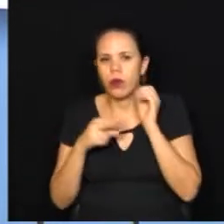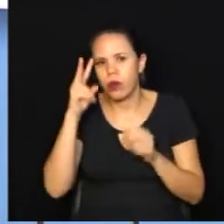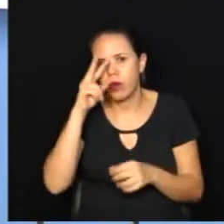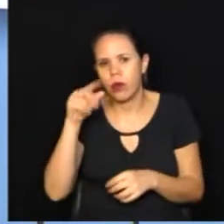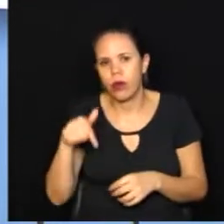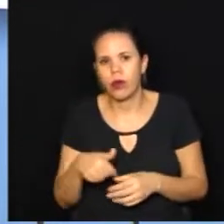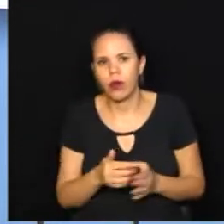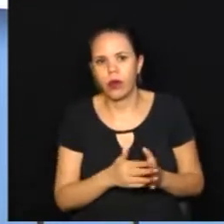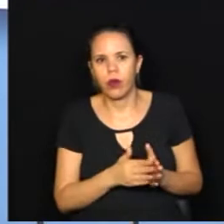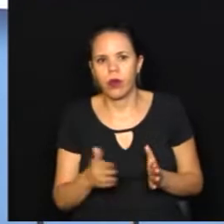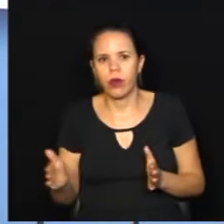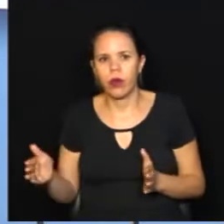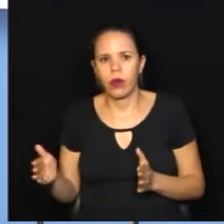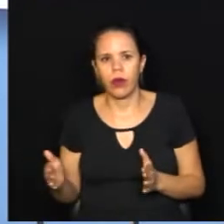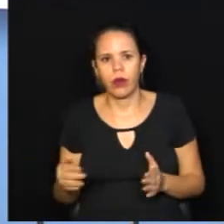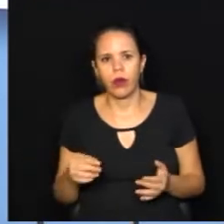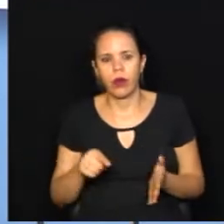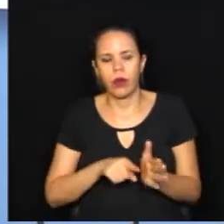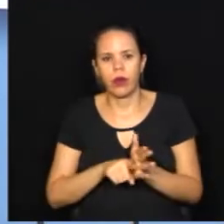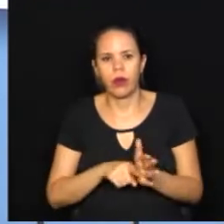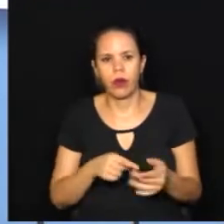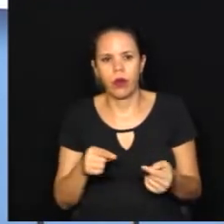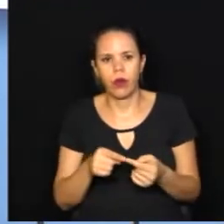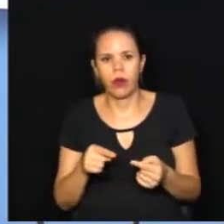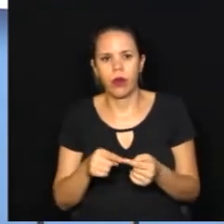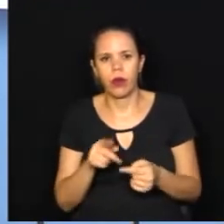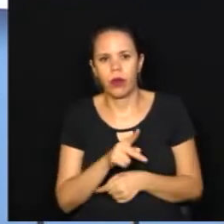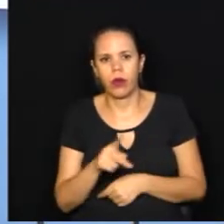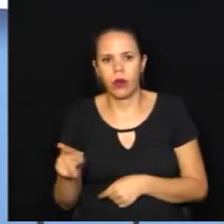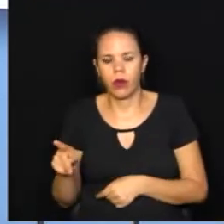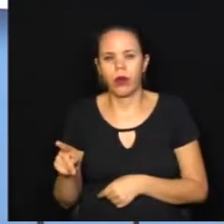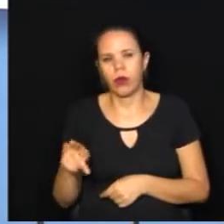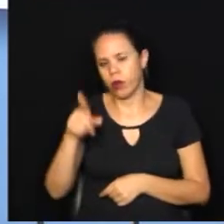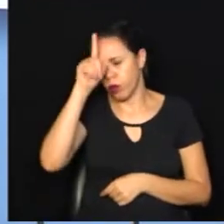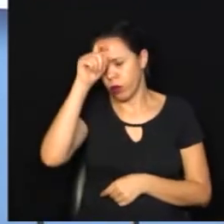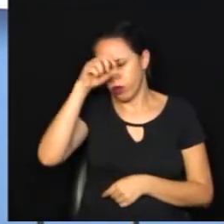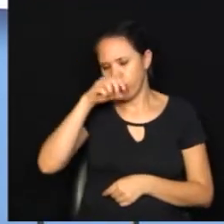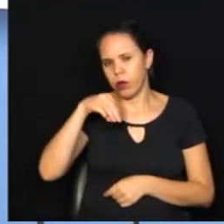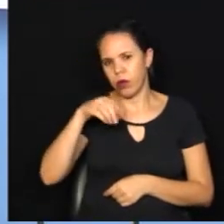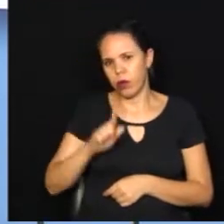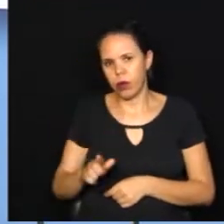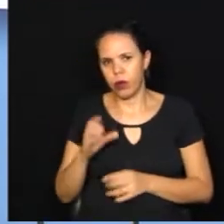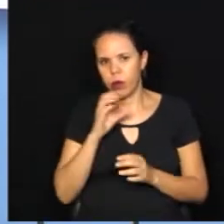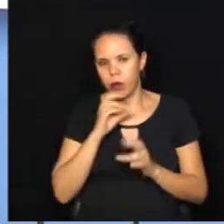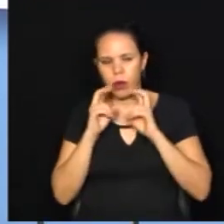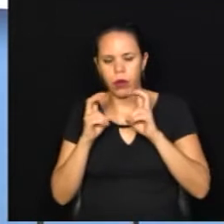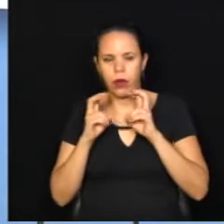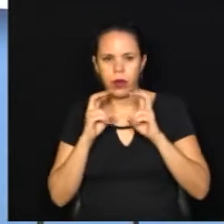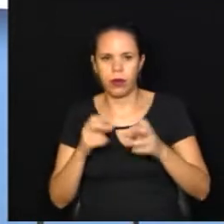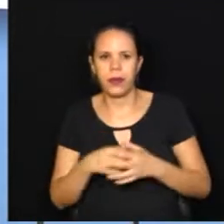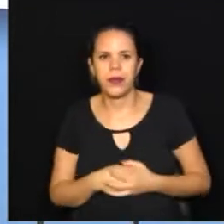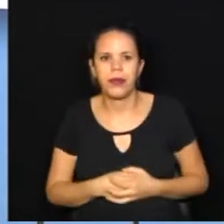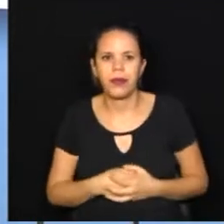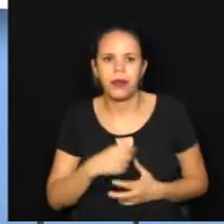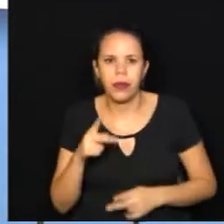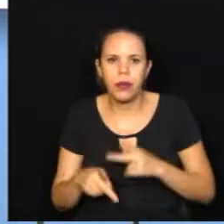estadual, 40 leitos, 38 ocupados. E na rede particular, 227 leitos, dos quais